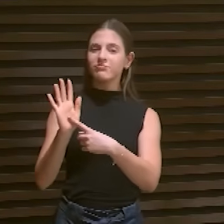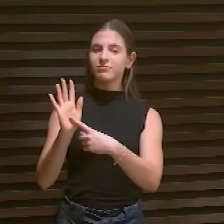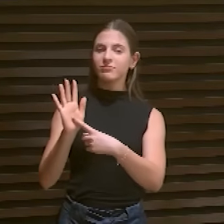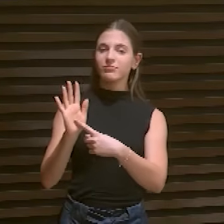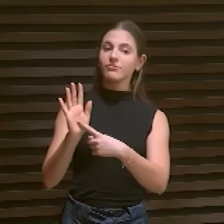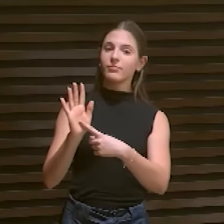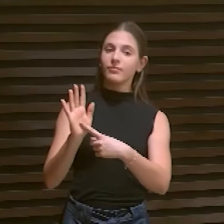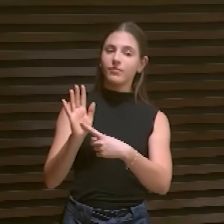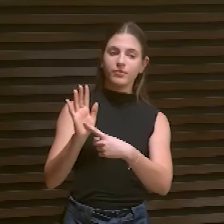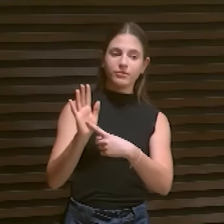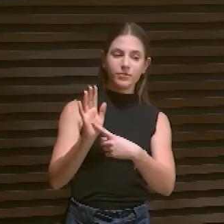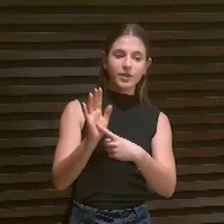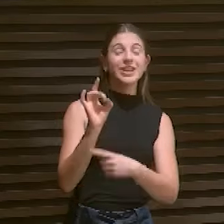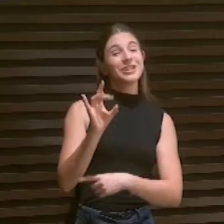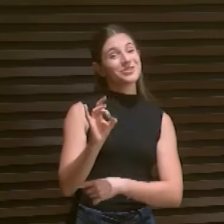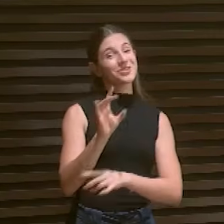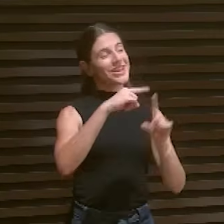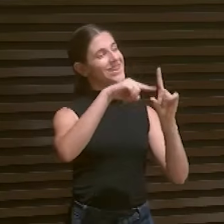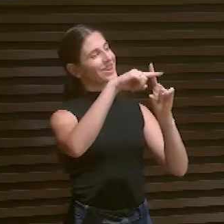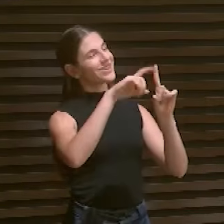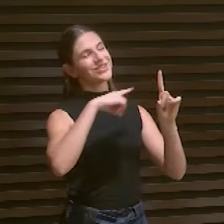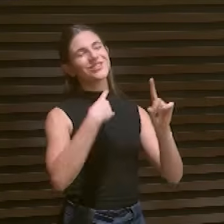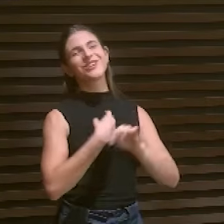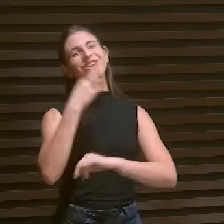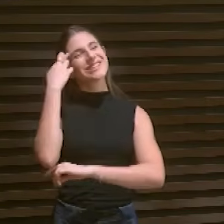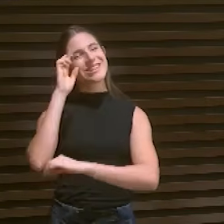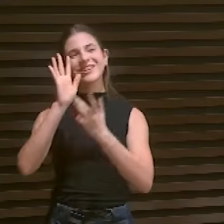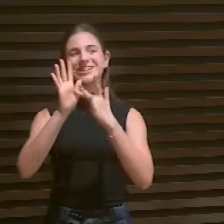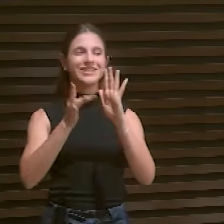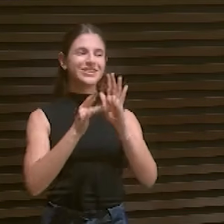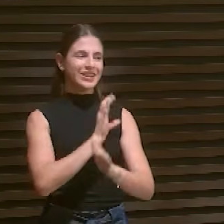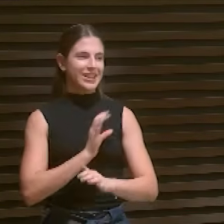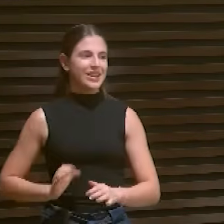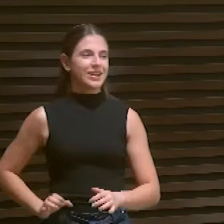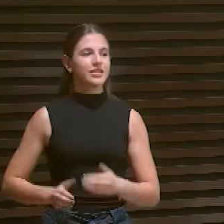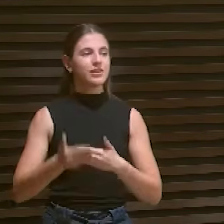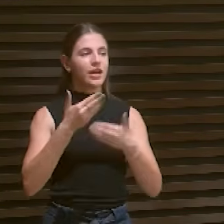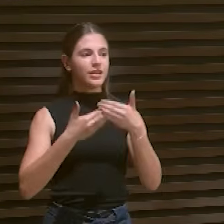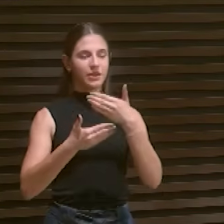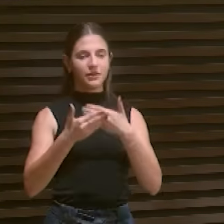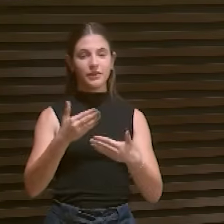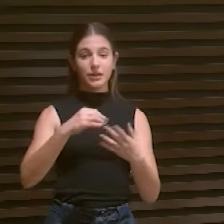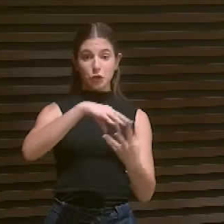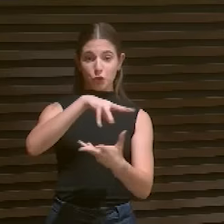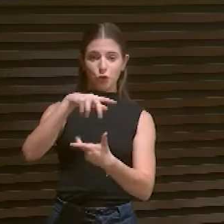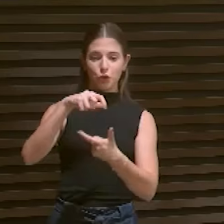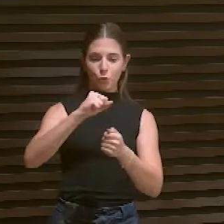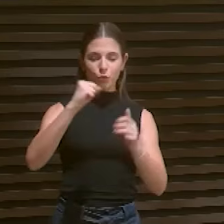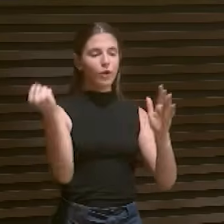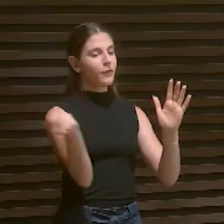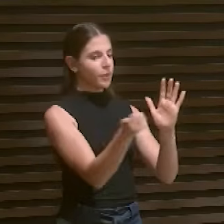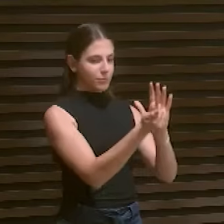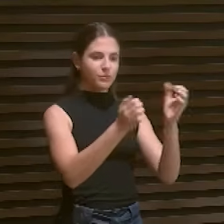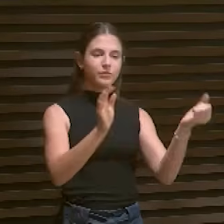a não ser na cruz de nosso Senhor Jesus Cristo, por meio da qual o mundo foi